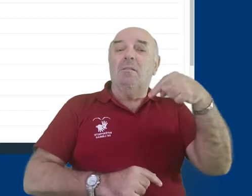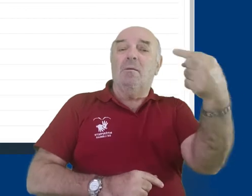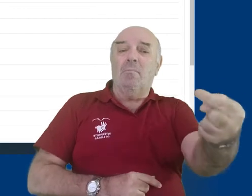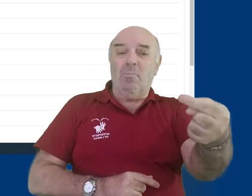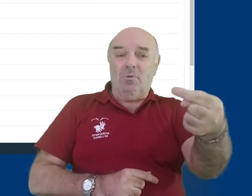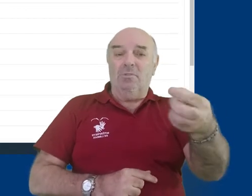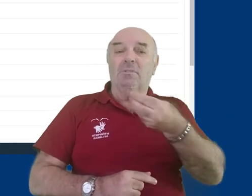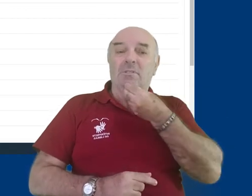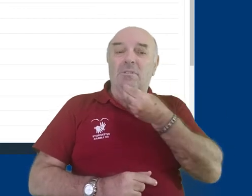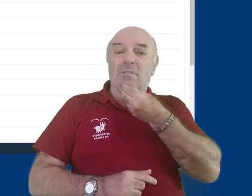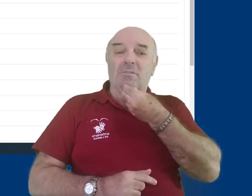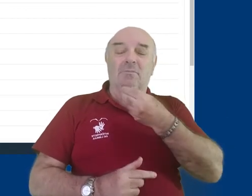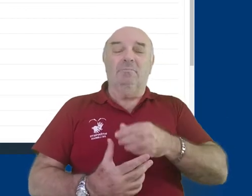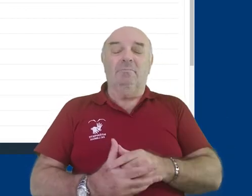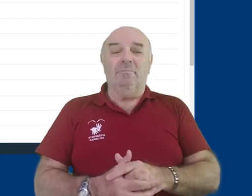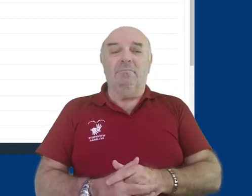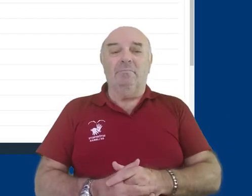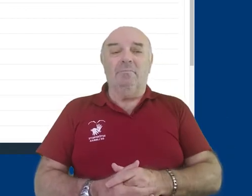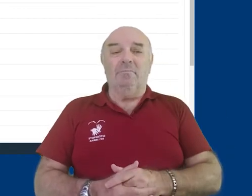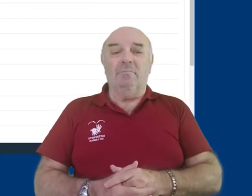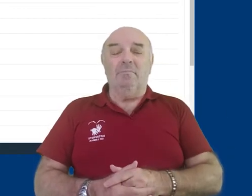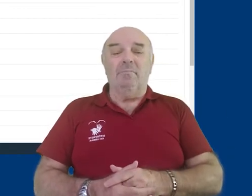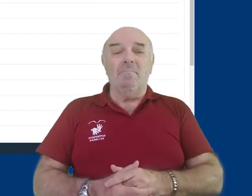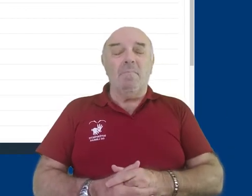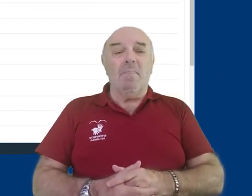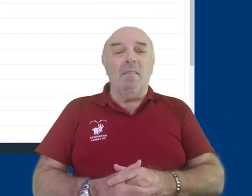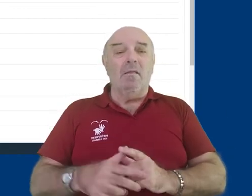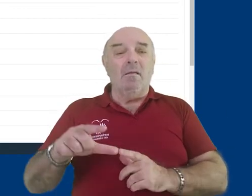responder mais adiante, depois da tentativa.